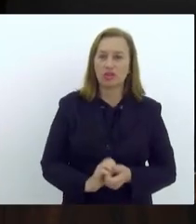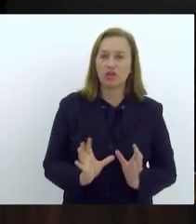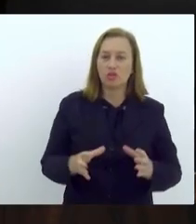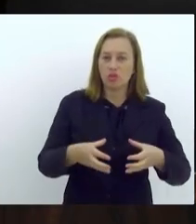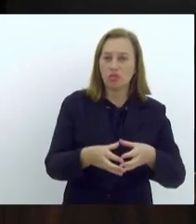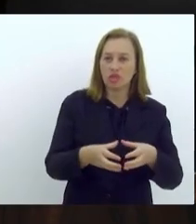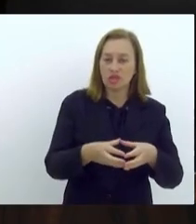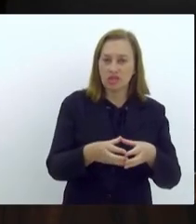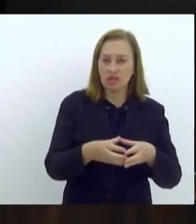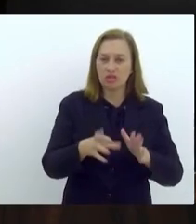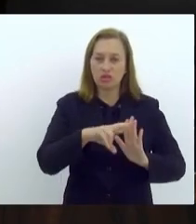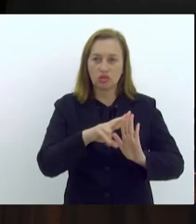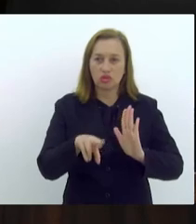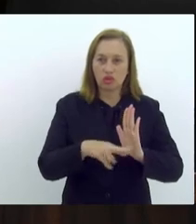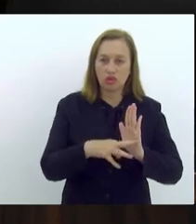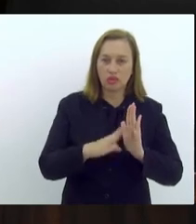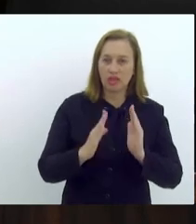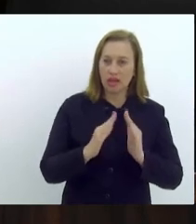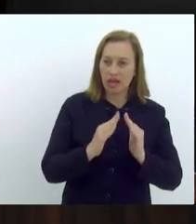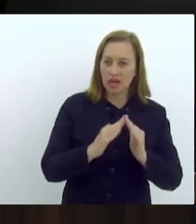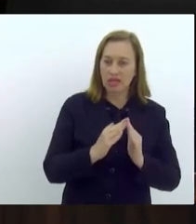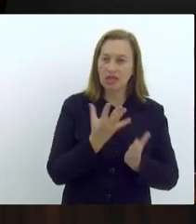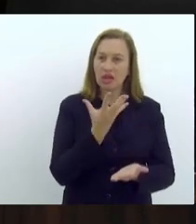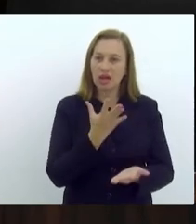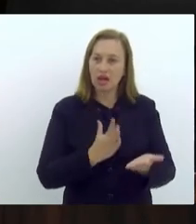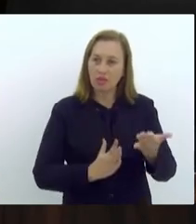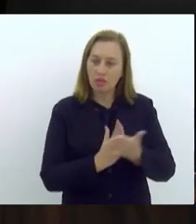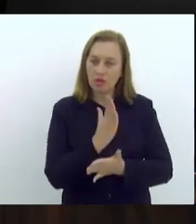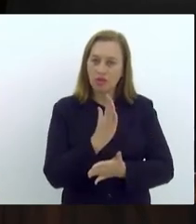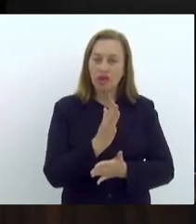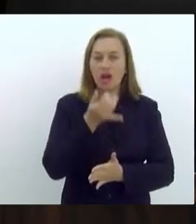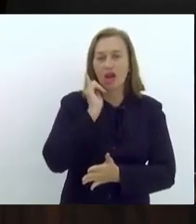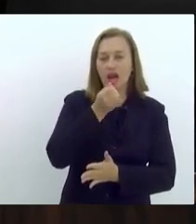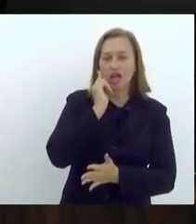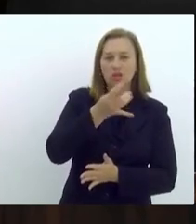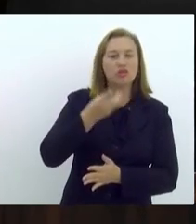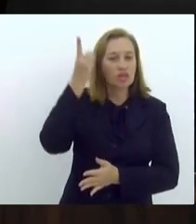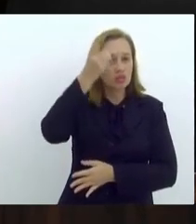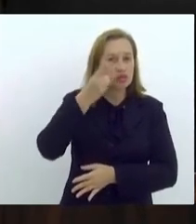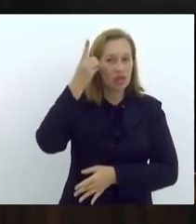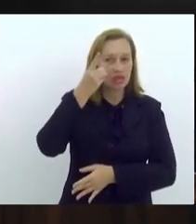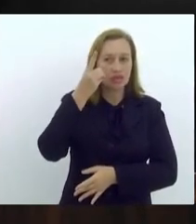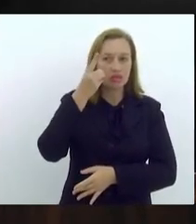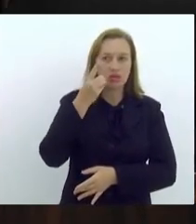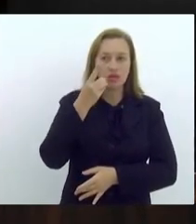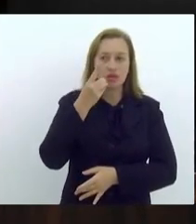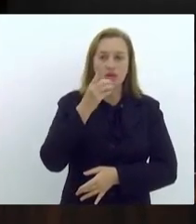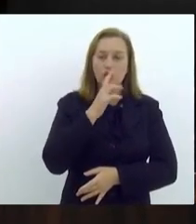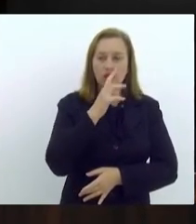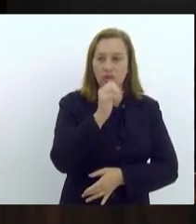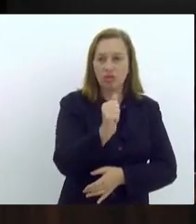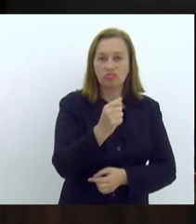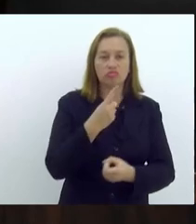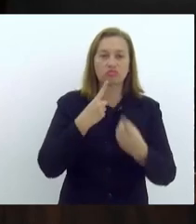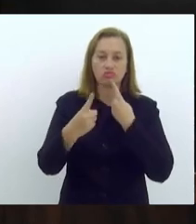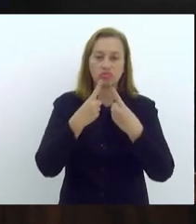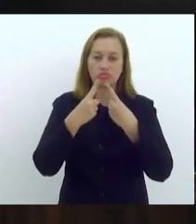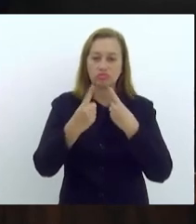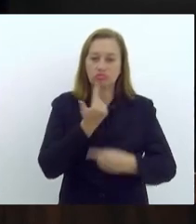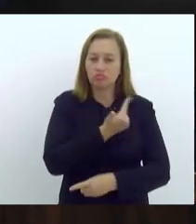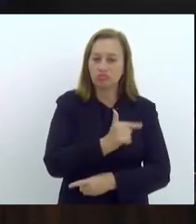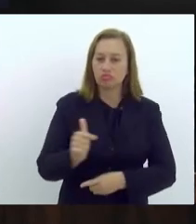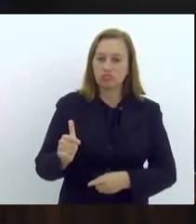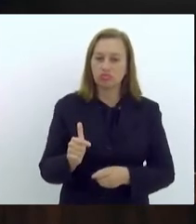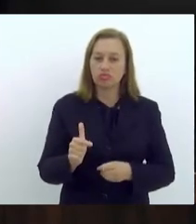Normas Internas e Proposições Externas, favorável, relator, deputado Rodrigo Amorim. Em discussão, não havendo